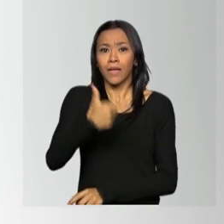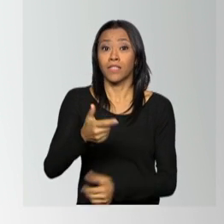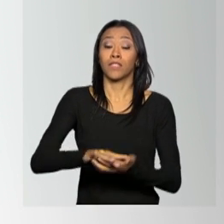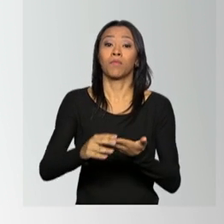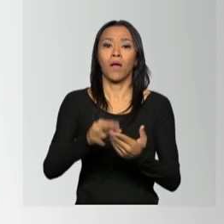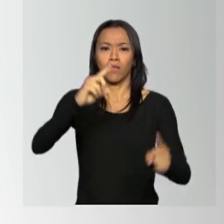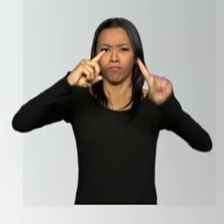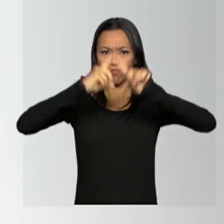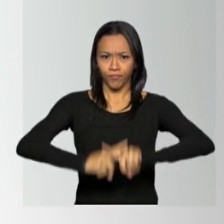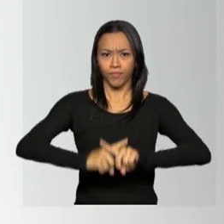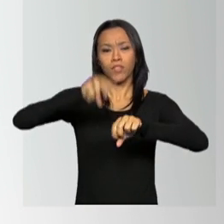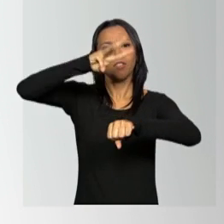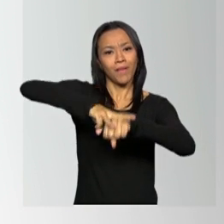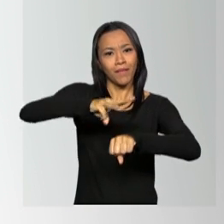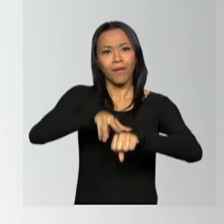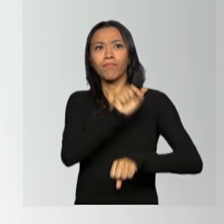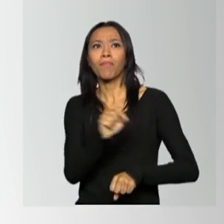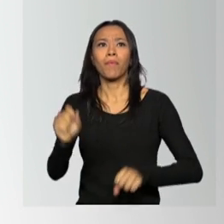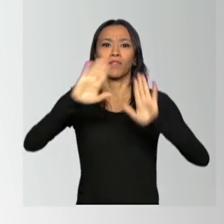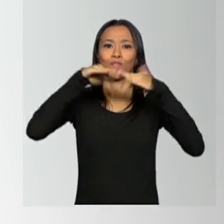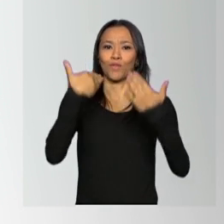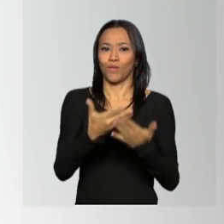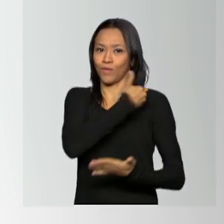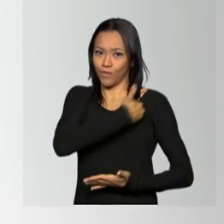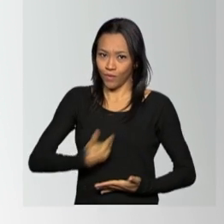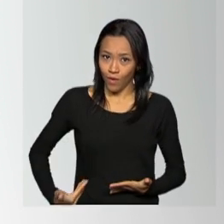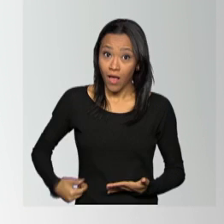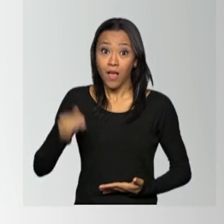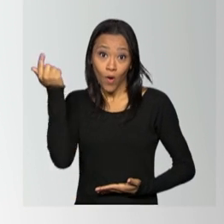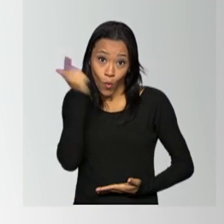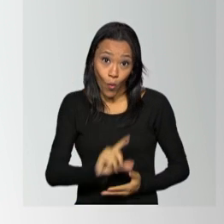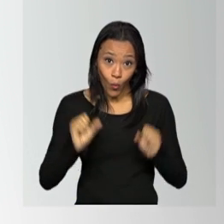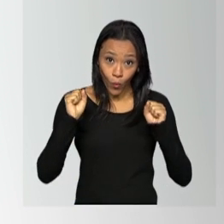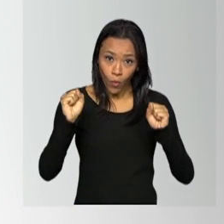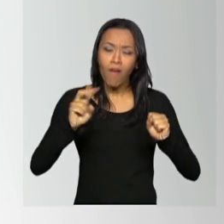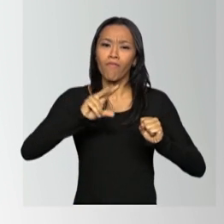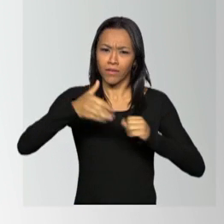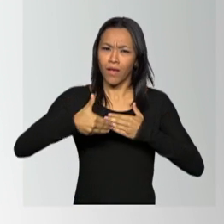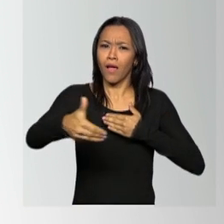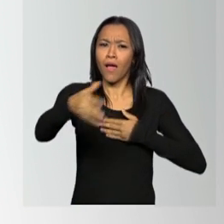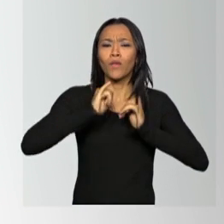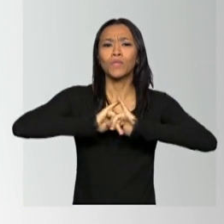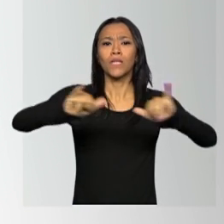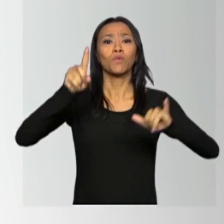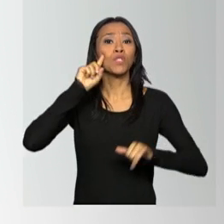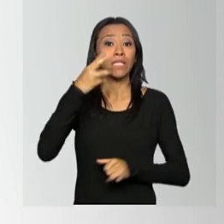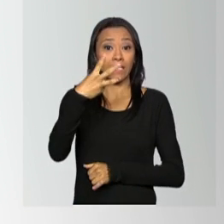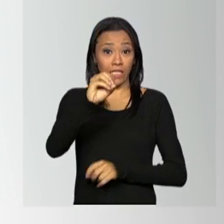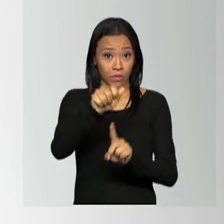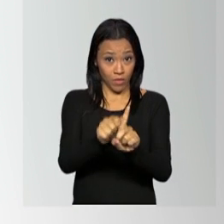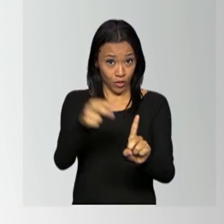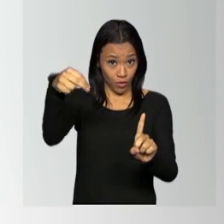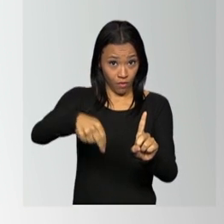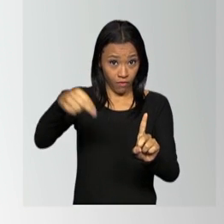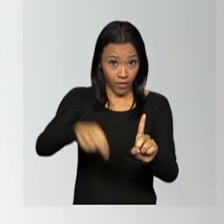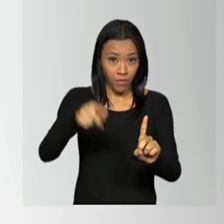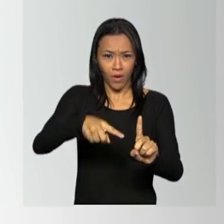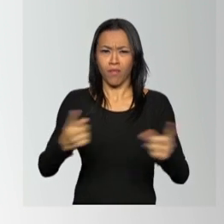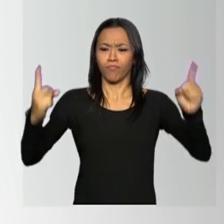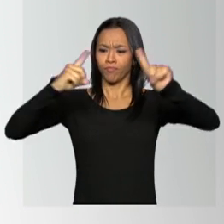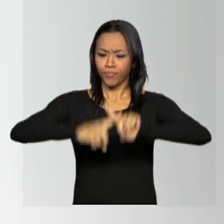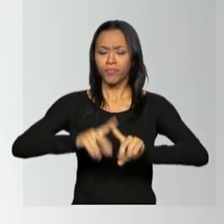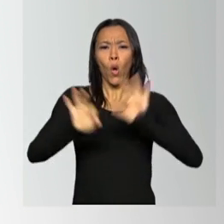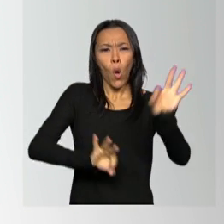Olimpíada Brasileira de Matemática das Escolas Públicas. Os vencedores serão anunciados no dia 30 de novembro. A competição é promovida